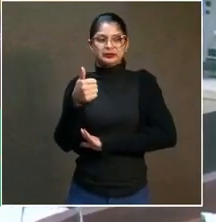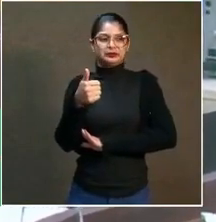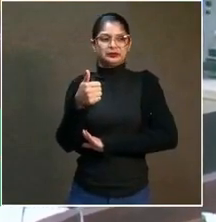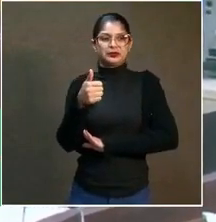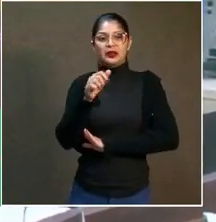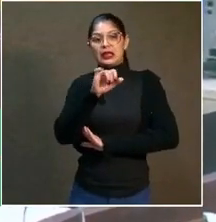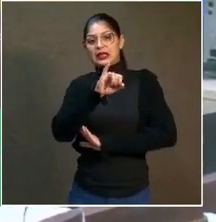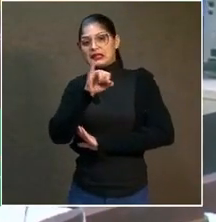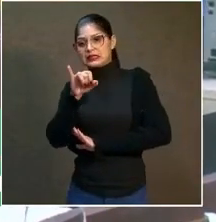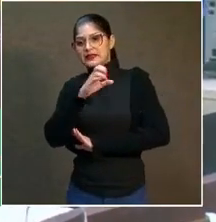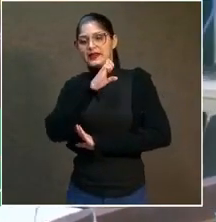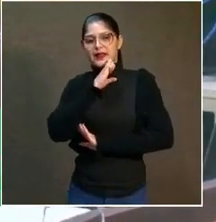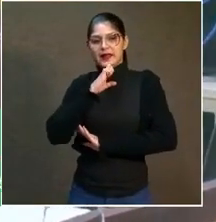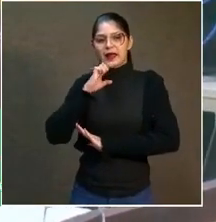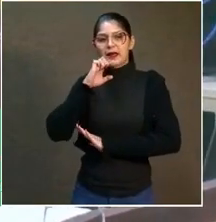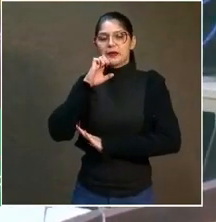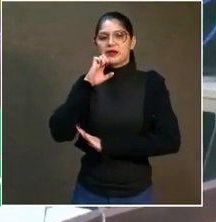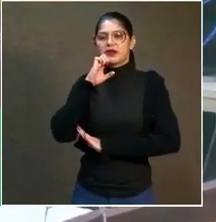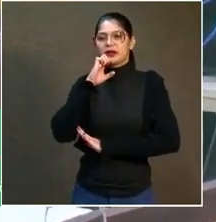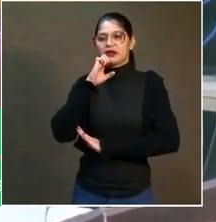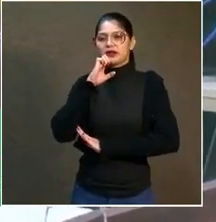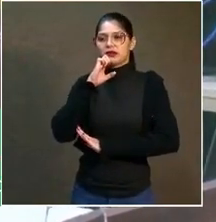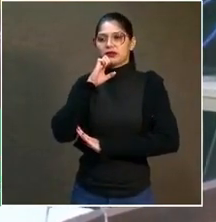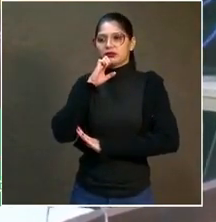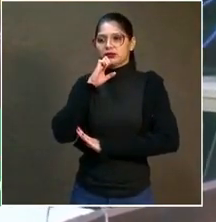Se Emily foi ali